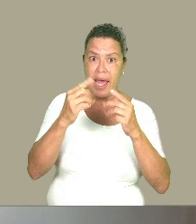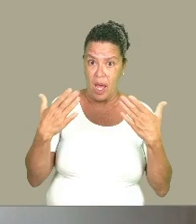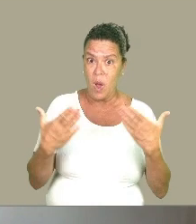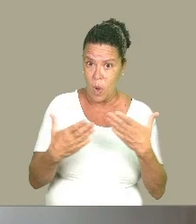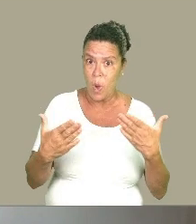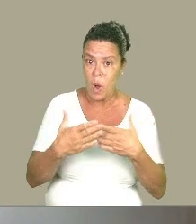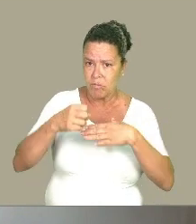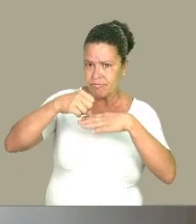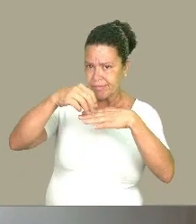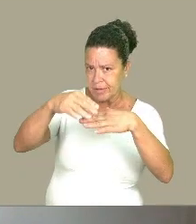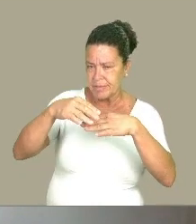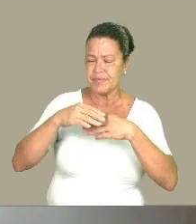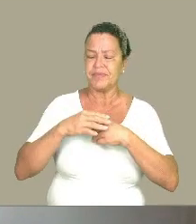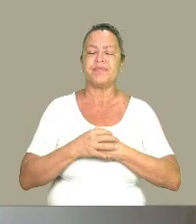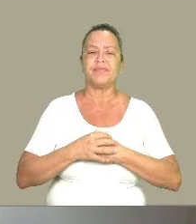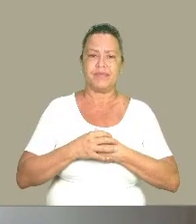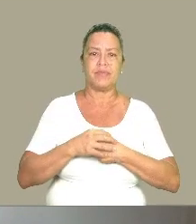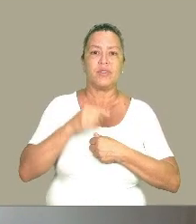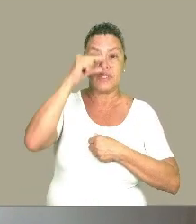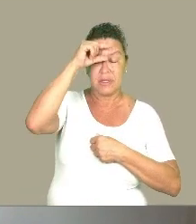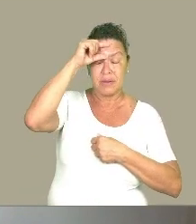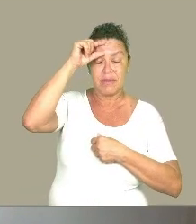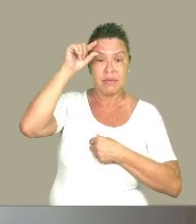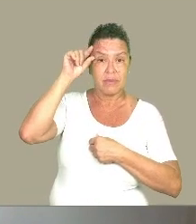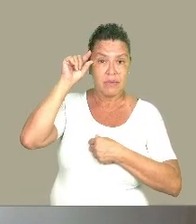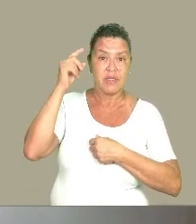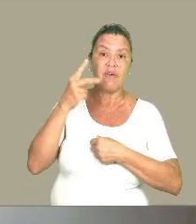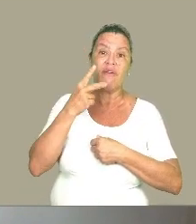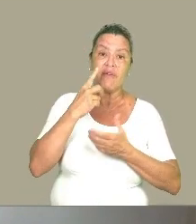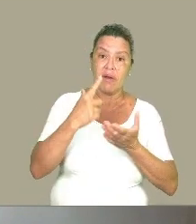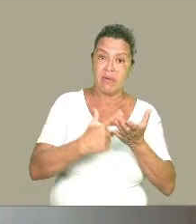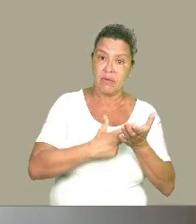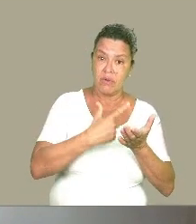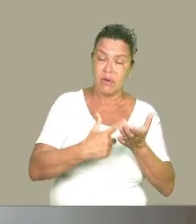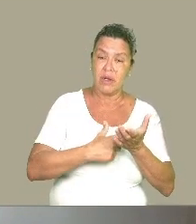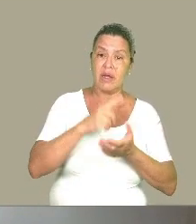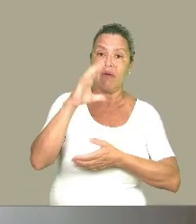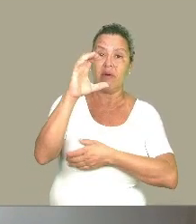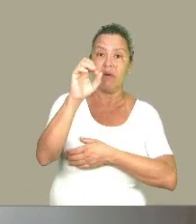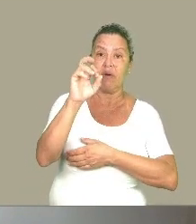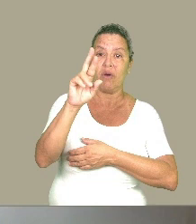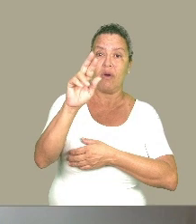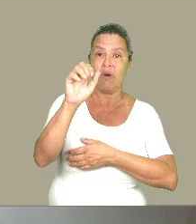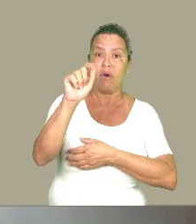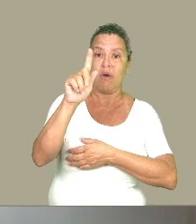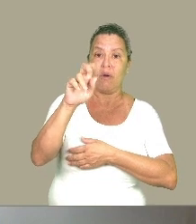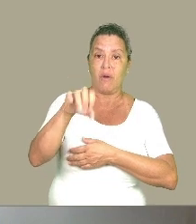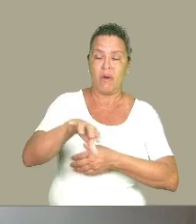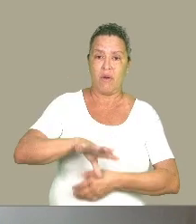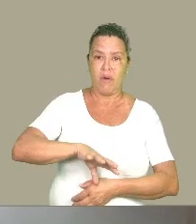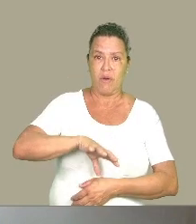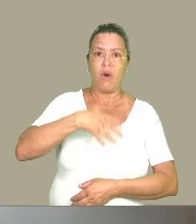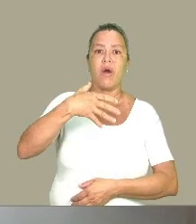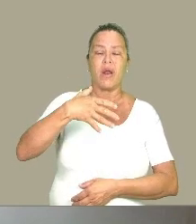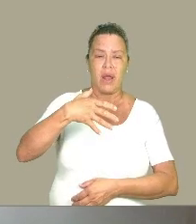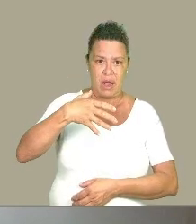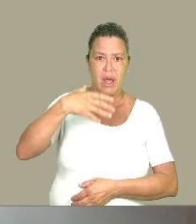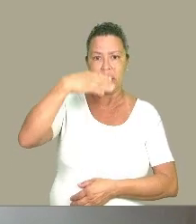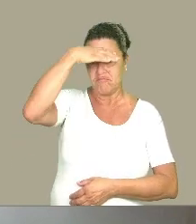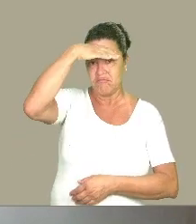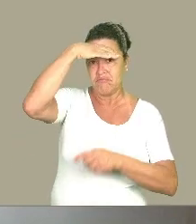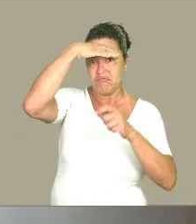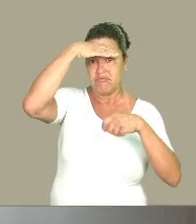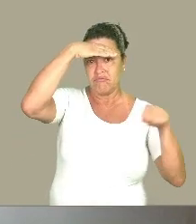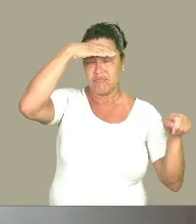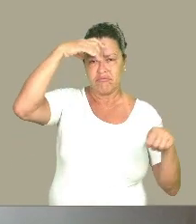uma mensagem de Emmanuel, que está no livro Coragem, psicografado por Chico Xavier, e